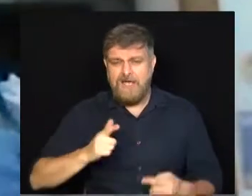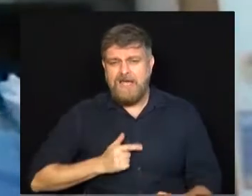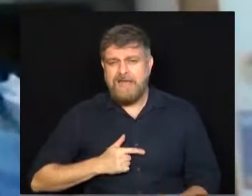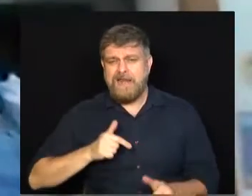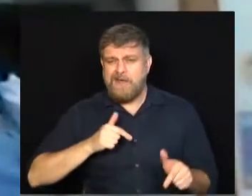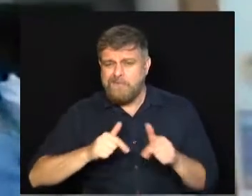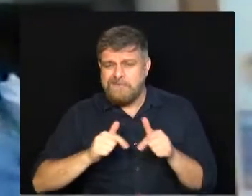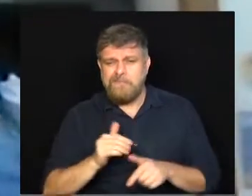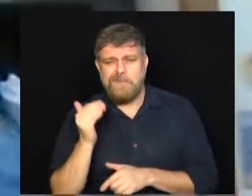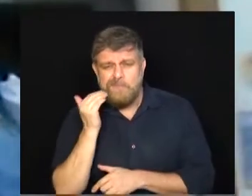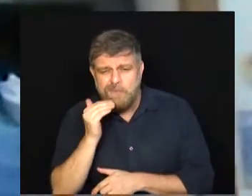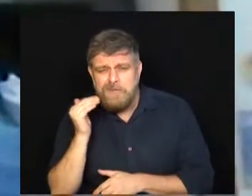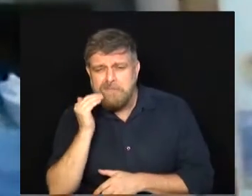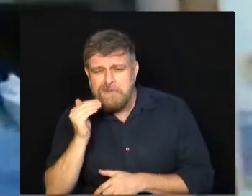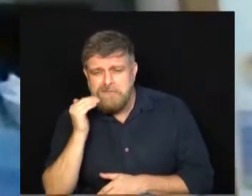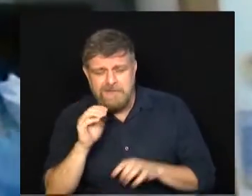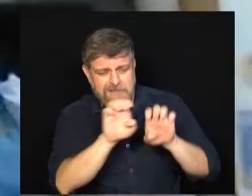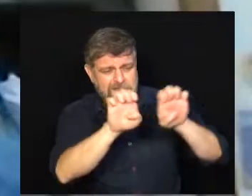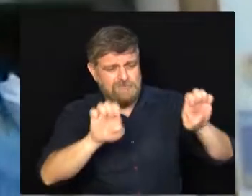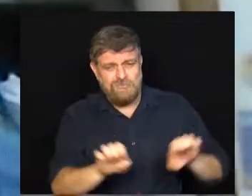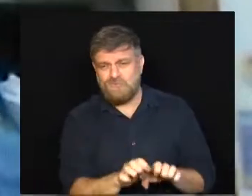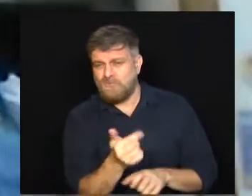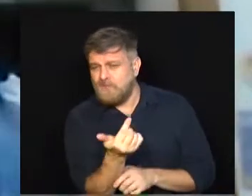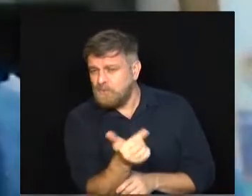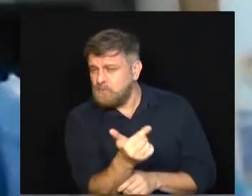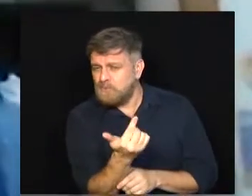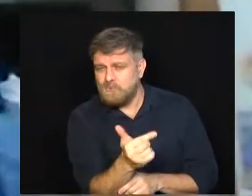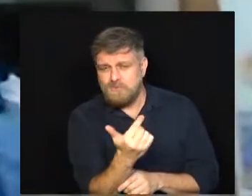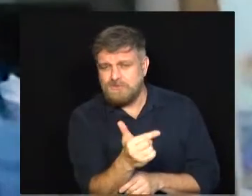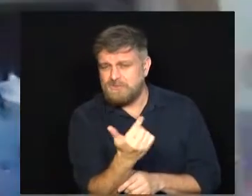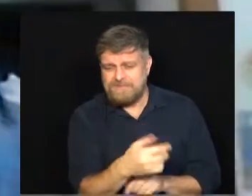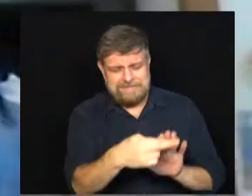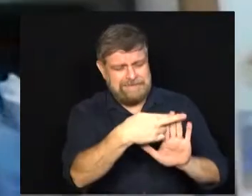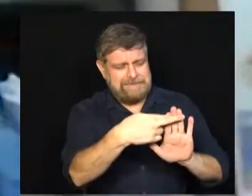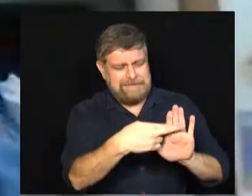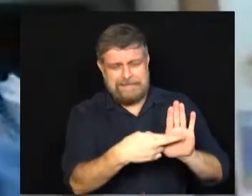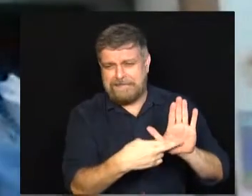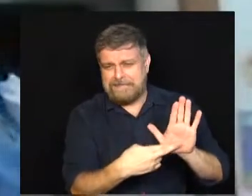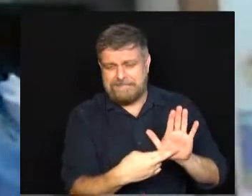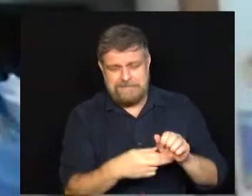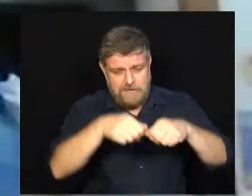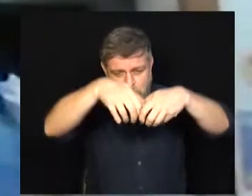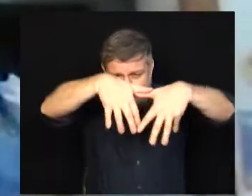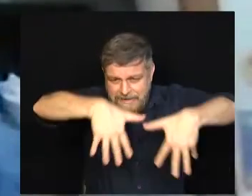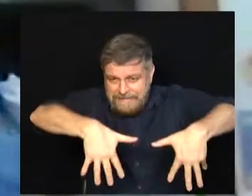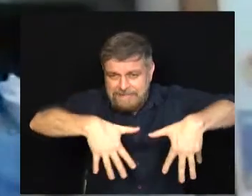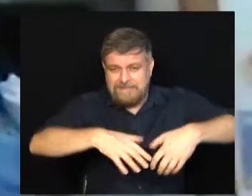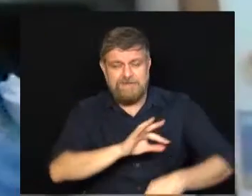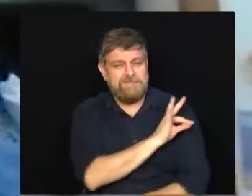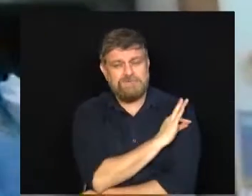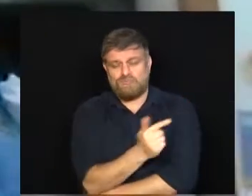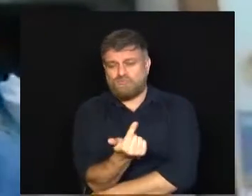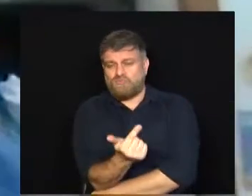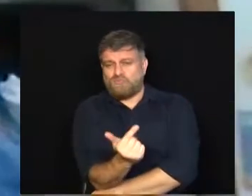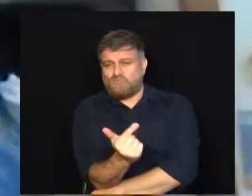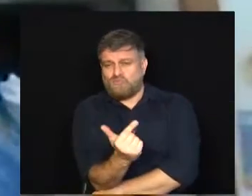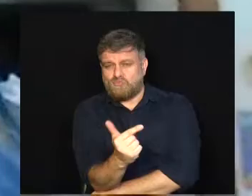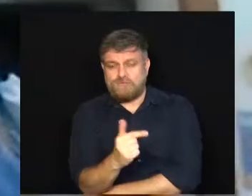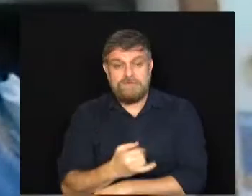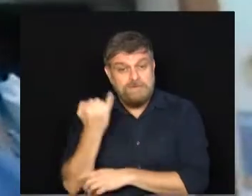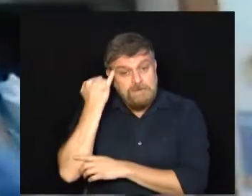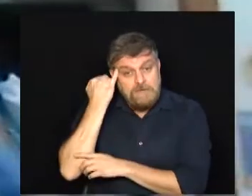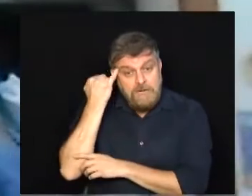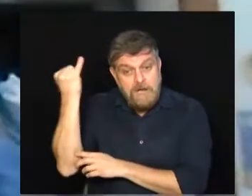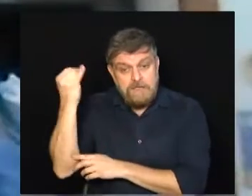era muito precário, a estrutura não tinha, inclusive, sido normatizada no órgão da prefeitura, mas ele começou um trabalho que a ideia era de